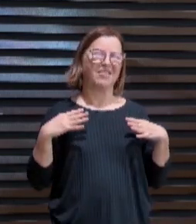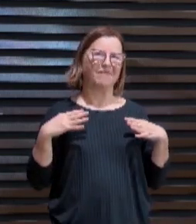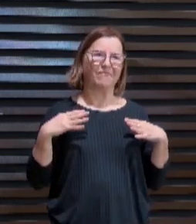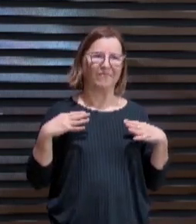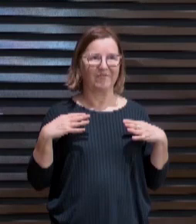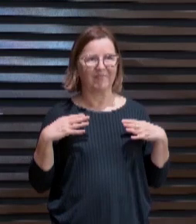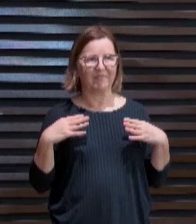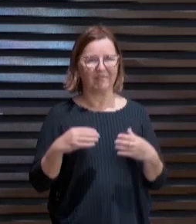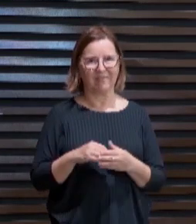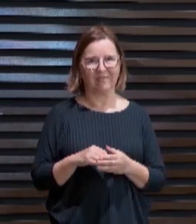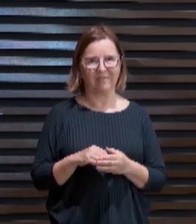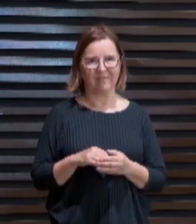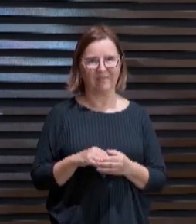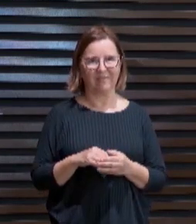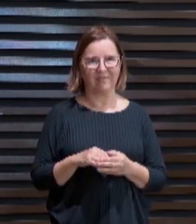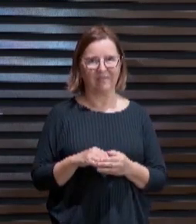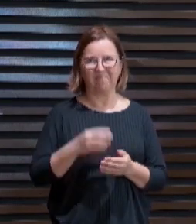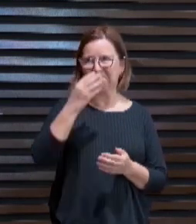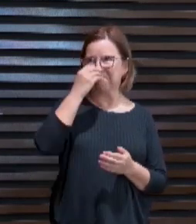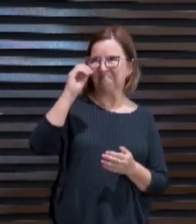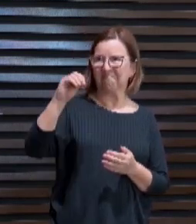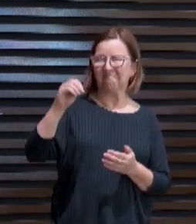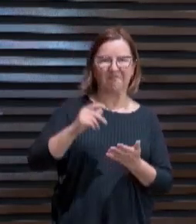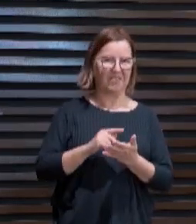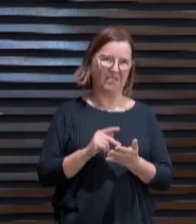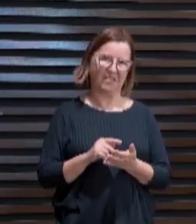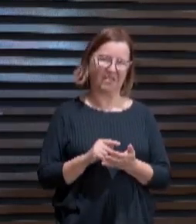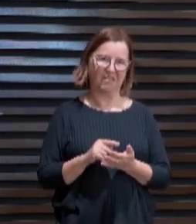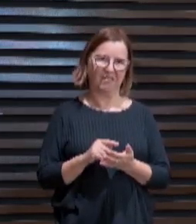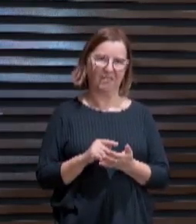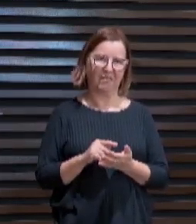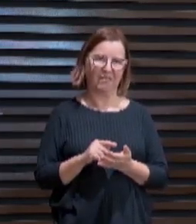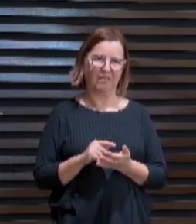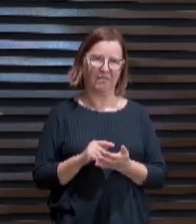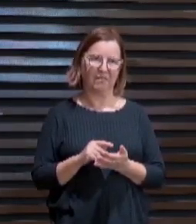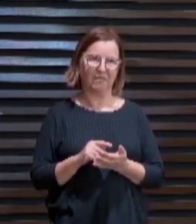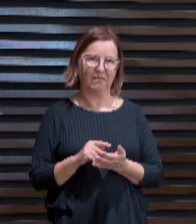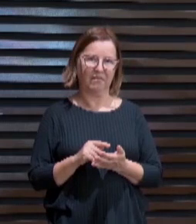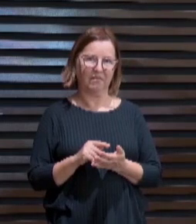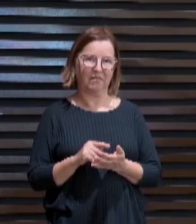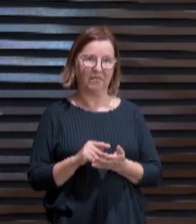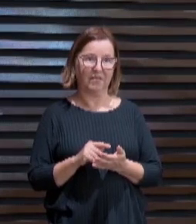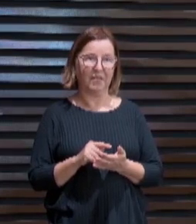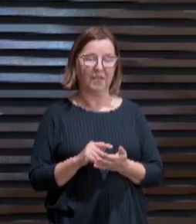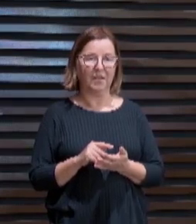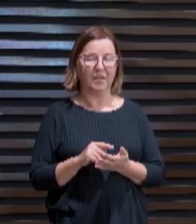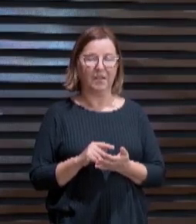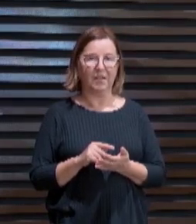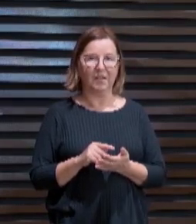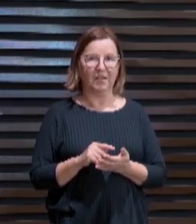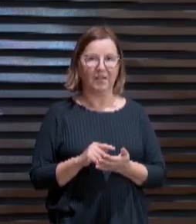Porque ela está, às vezes, negligenciando a verdade do Evangelho. Ela anda chamando de Quírios outros reis. Será, meus